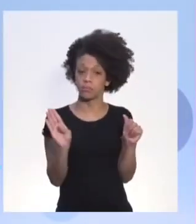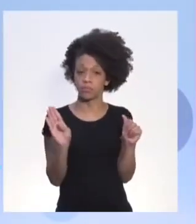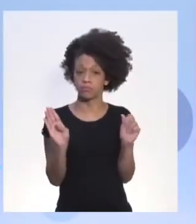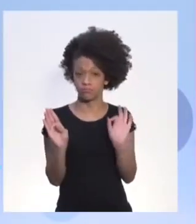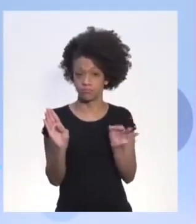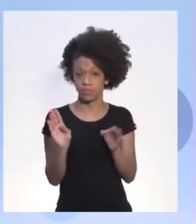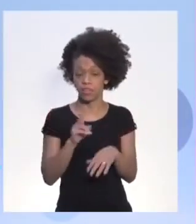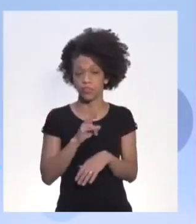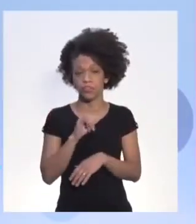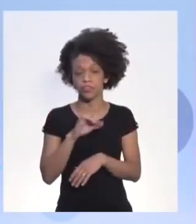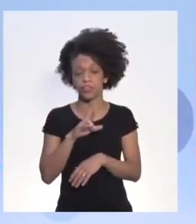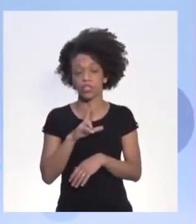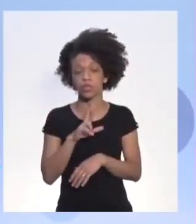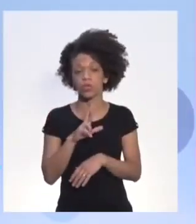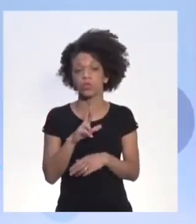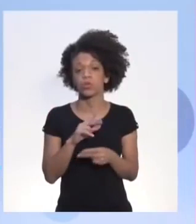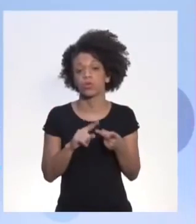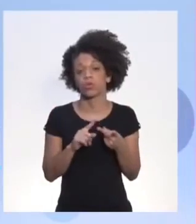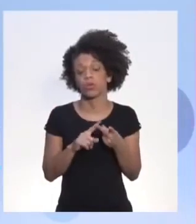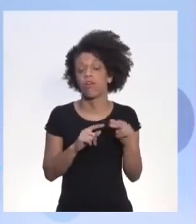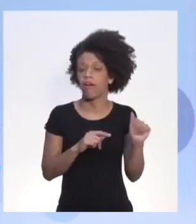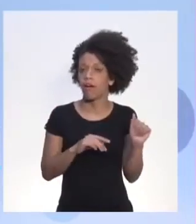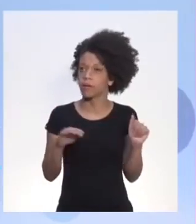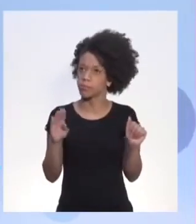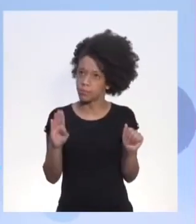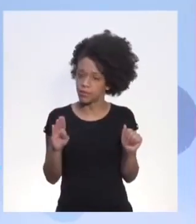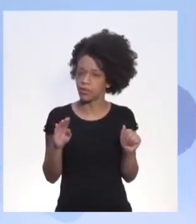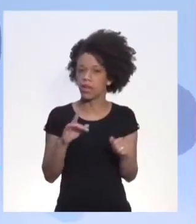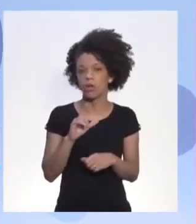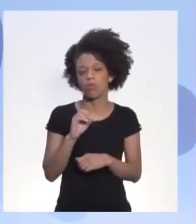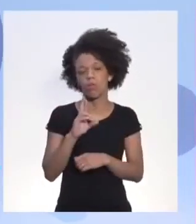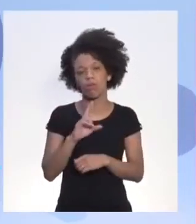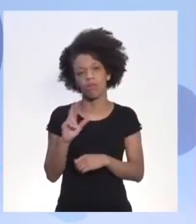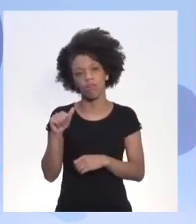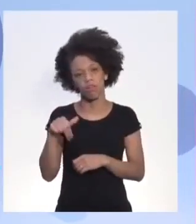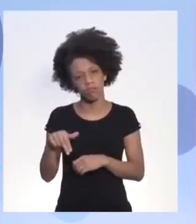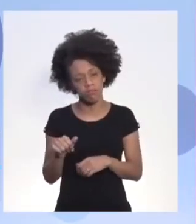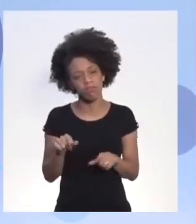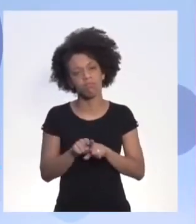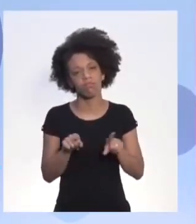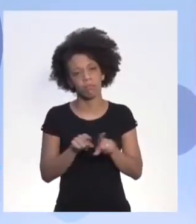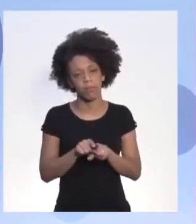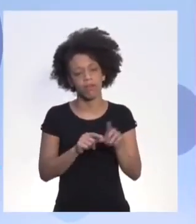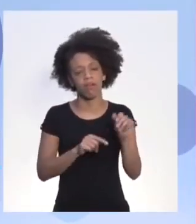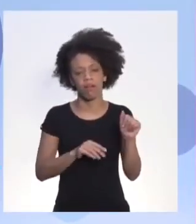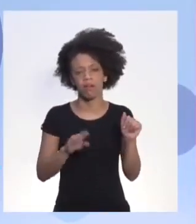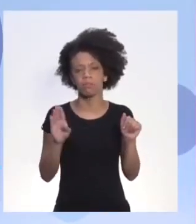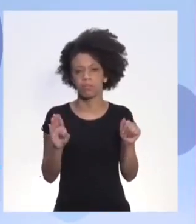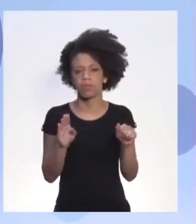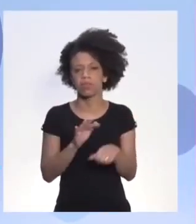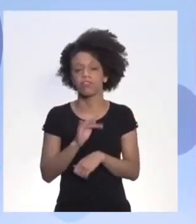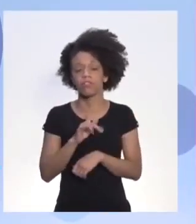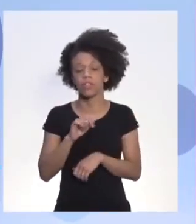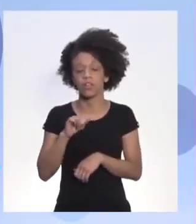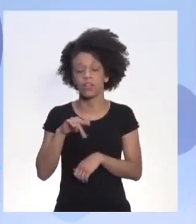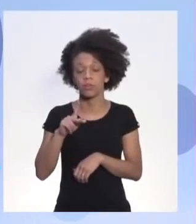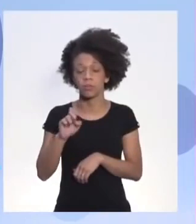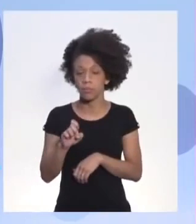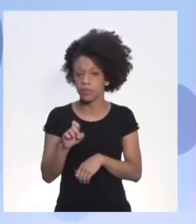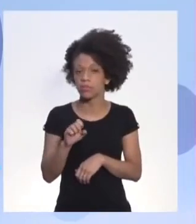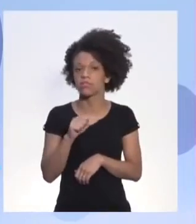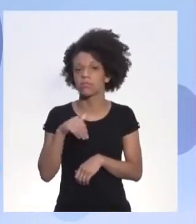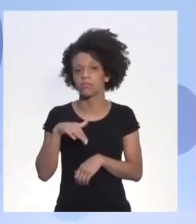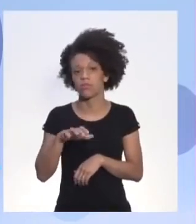aí. O Vitor Kenji, A e B. O Lohana, também A e B. Felipe Samuel, da